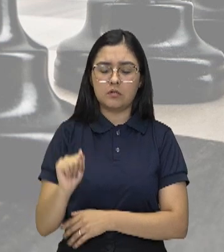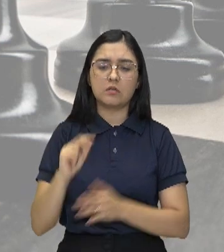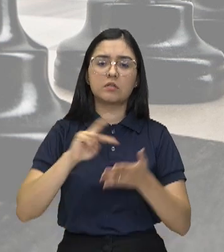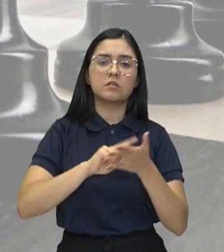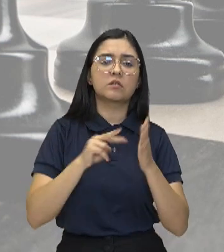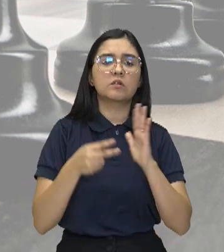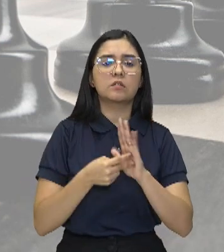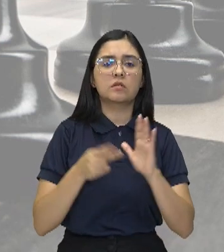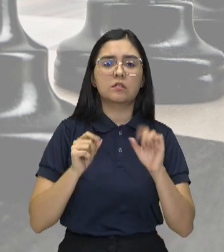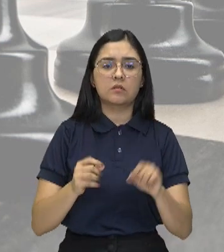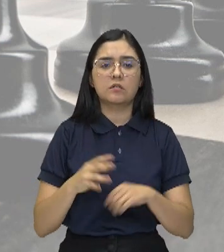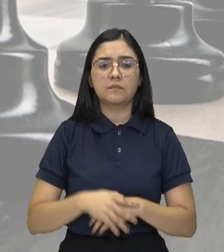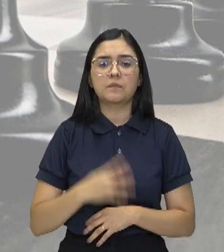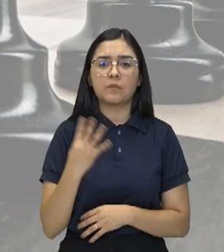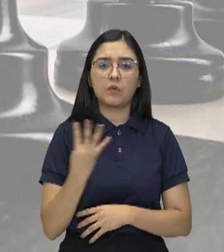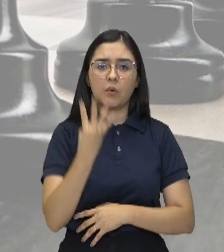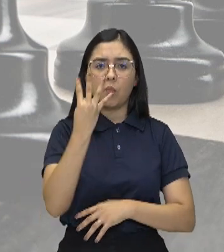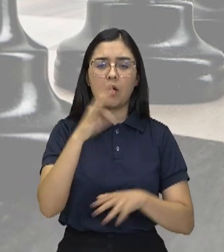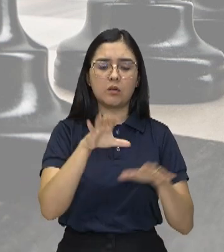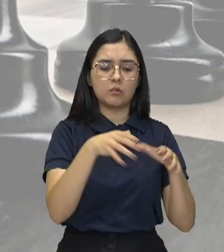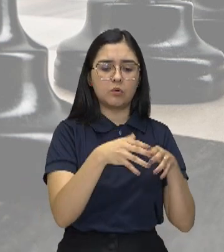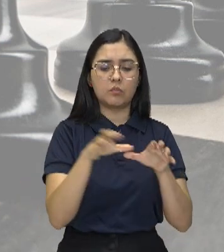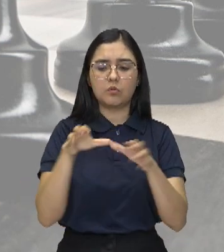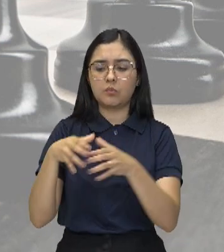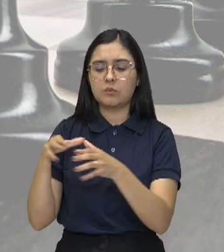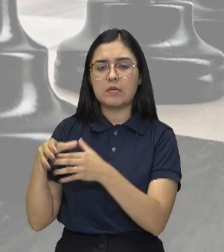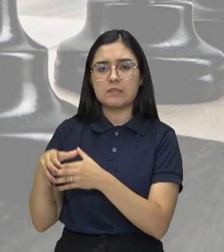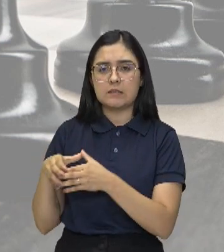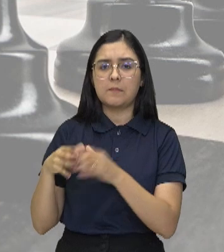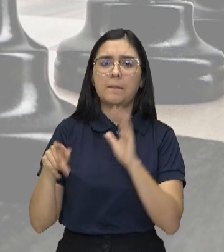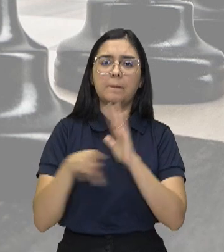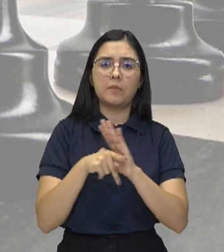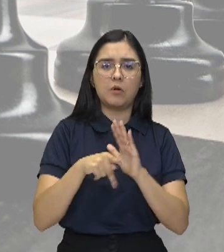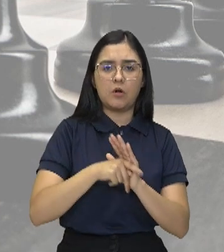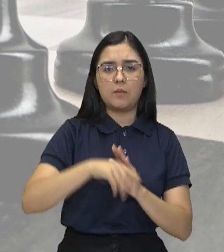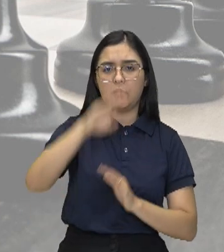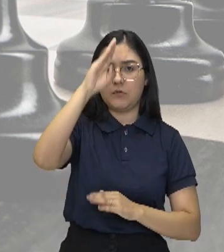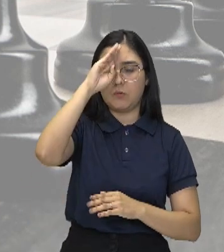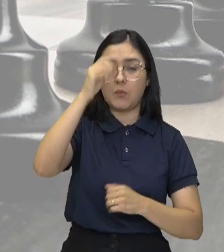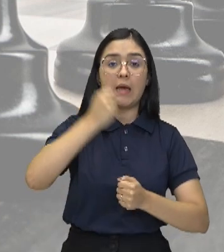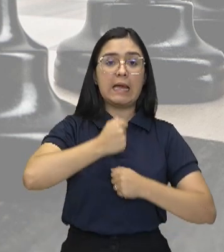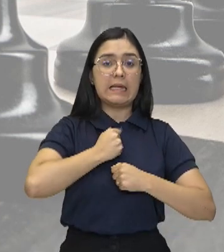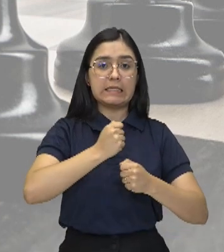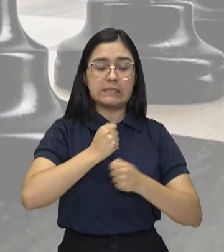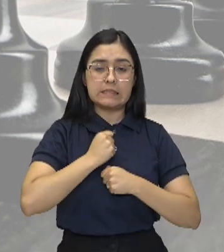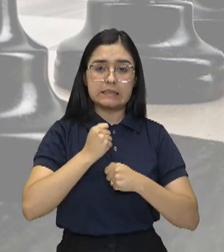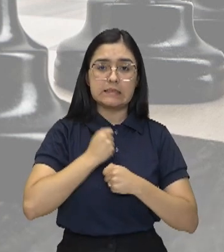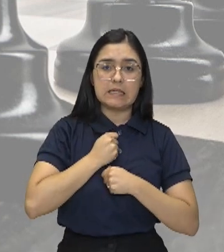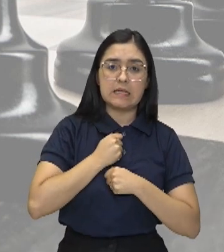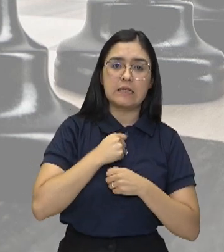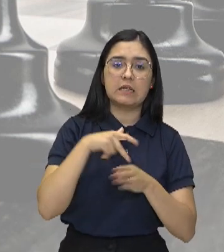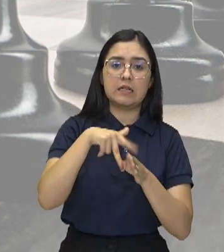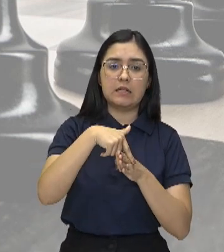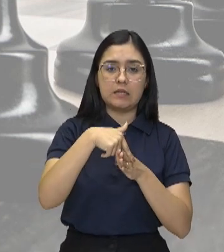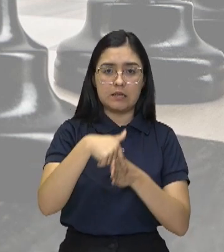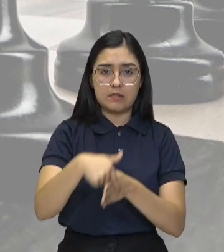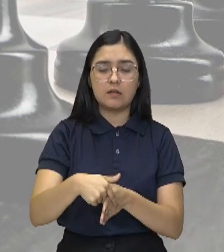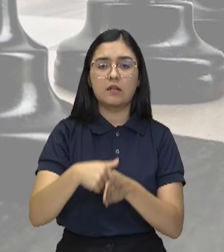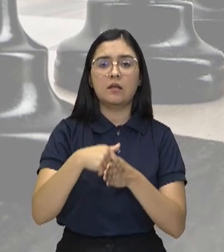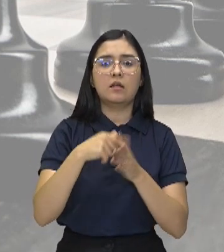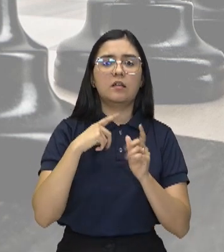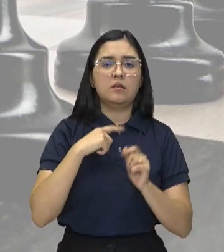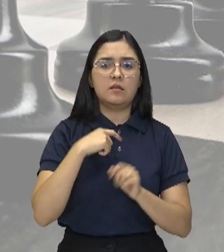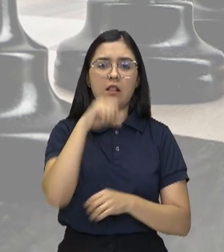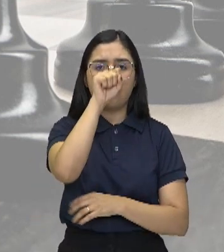significa 4 divisões do exército: infantaria, cavalaria, elefantes e